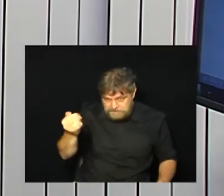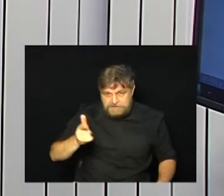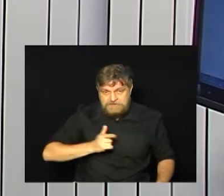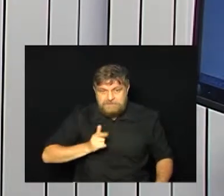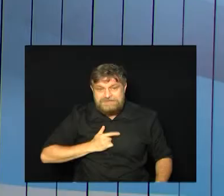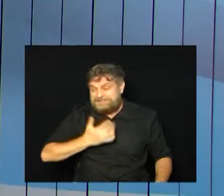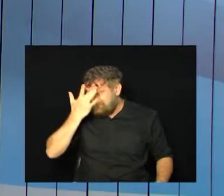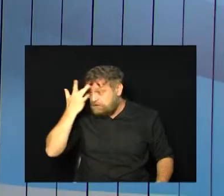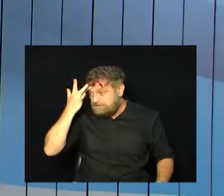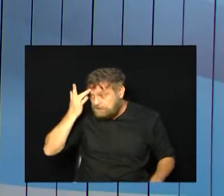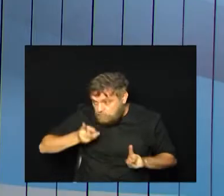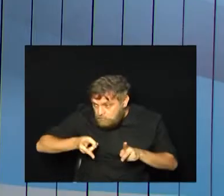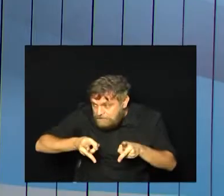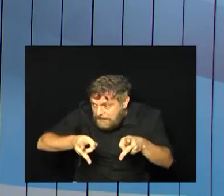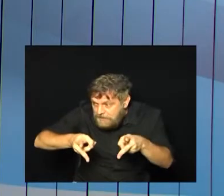essa saúde?